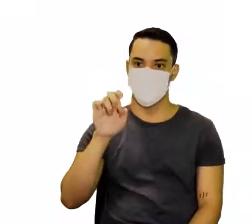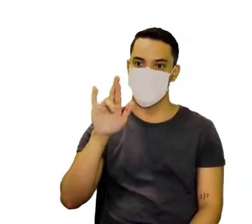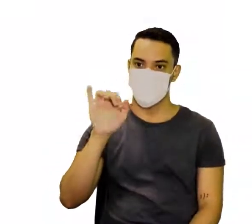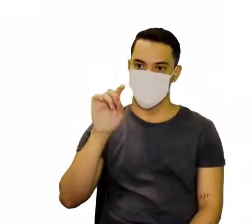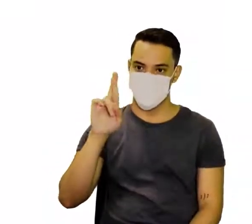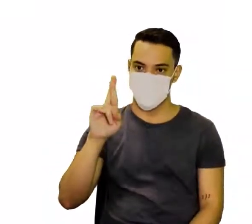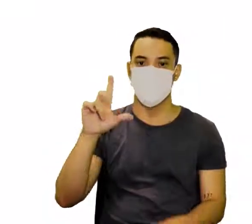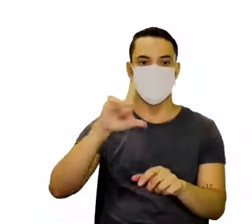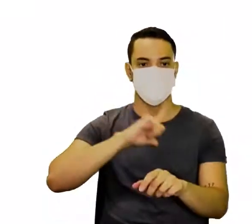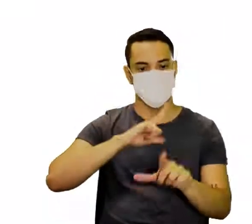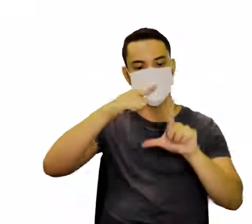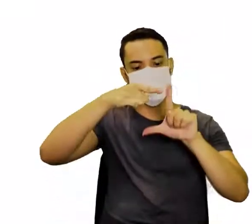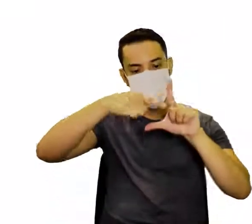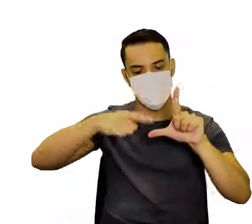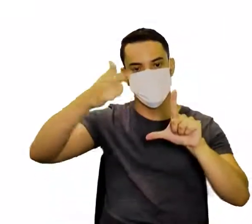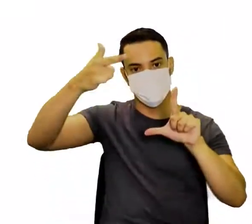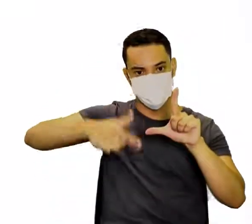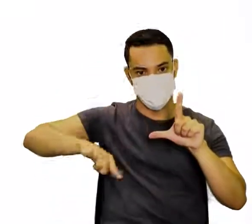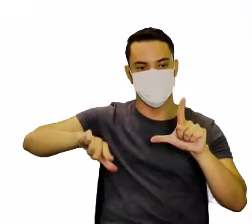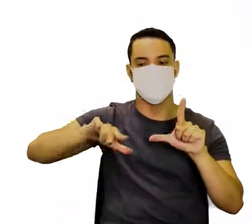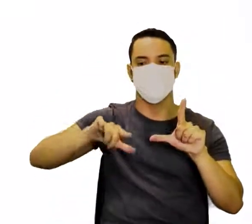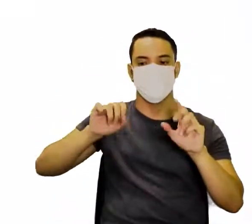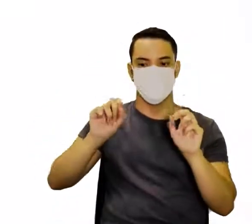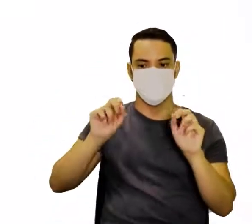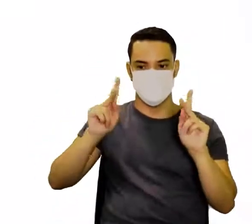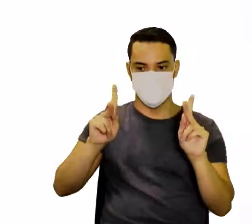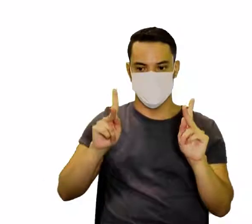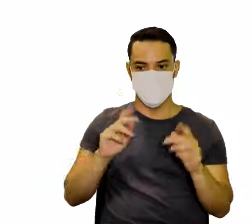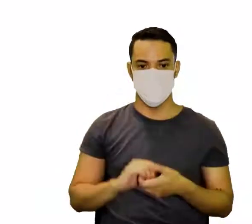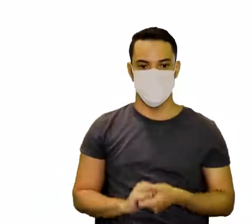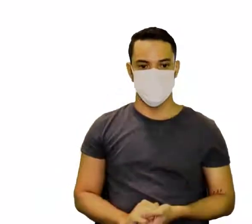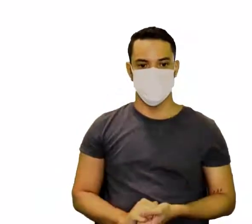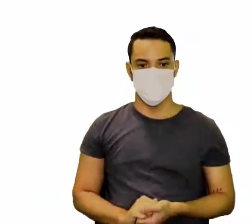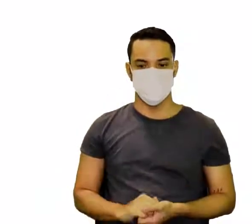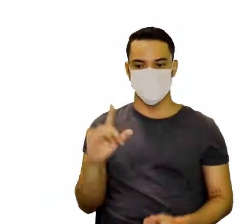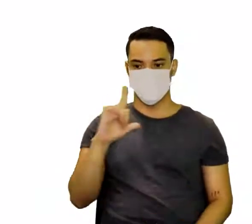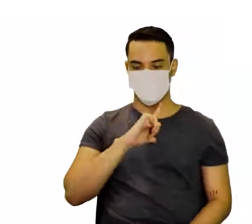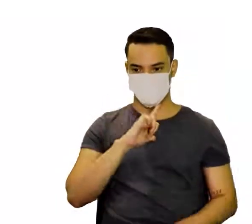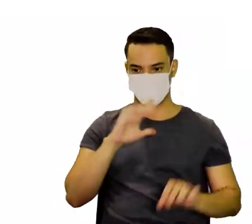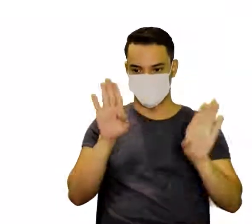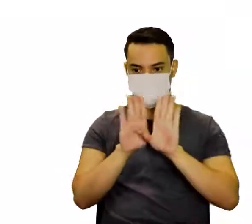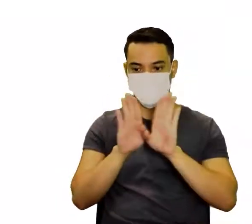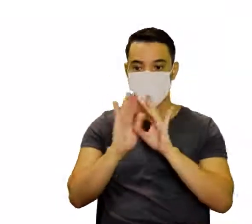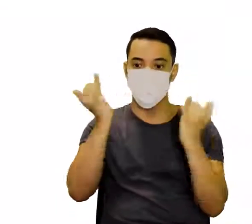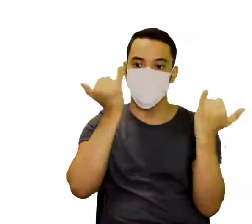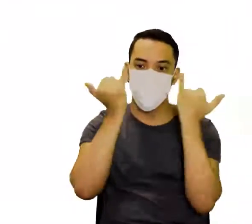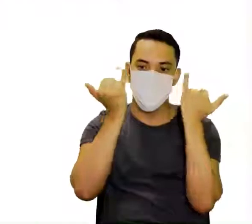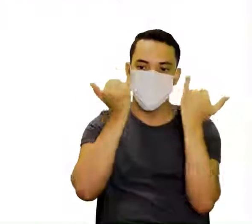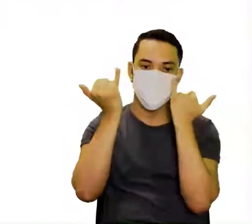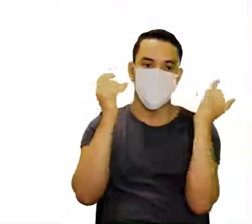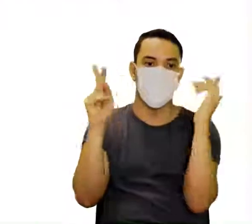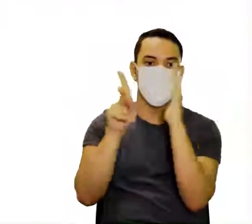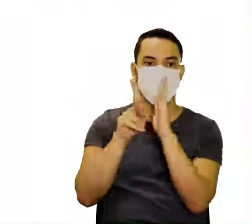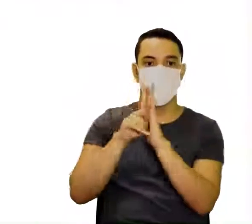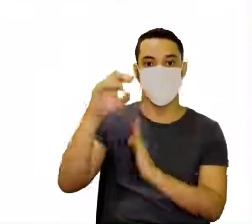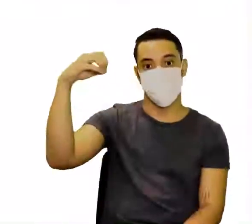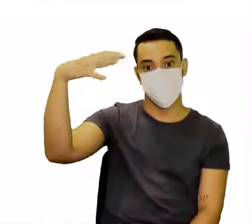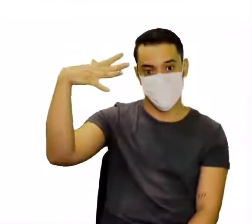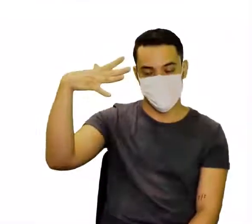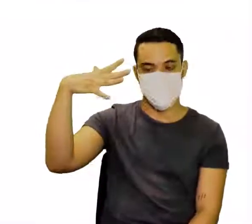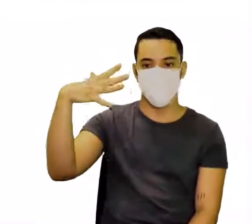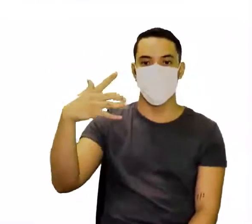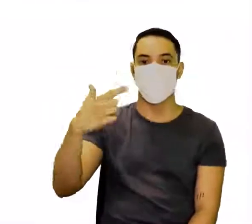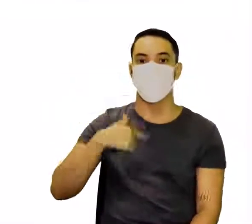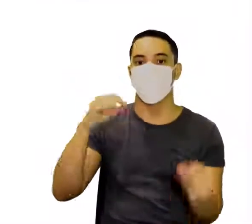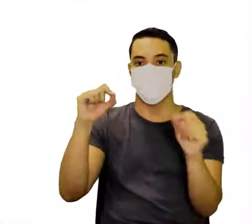novamente o gráfico, ok? E nós temos os dados da lâmpada. Bom, se eu